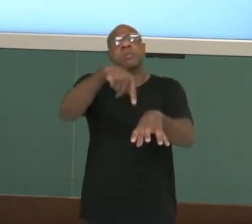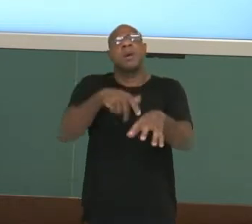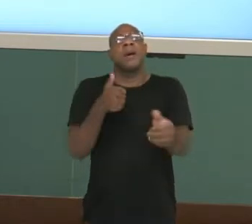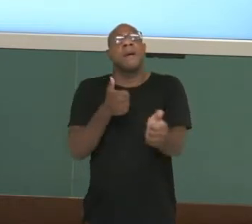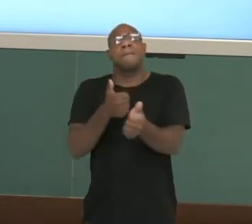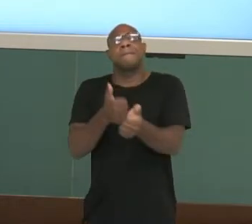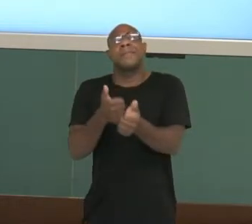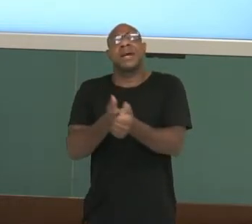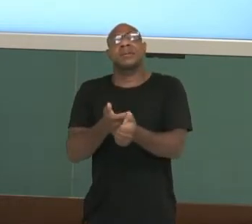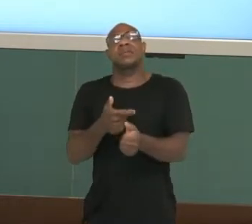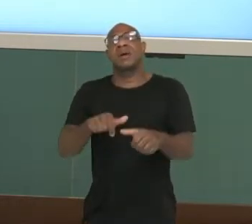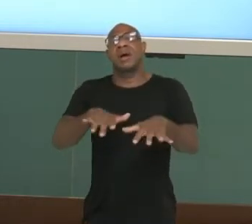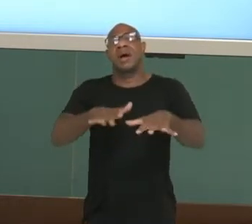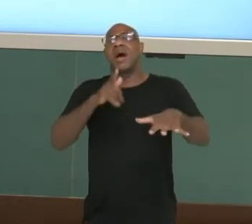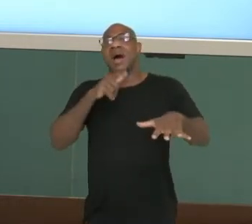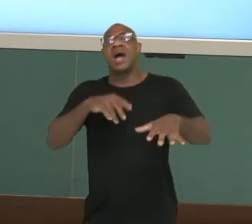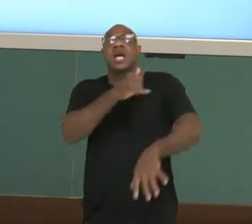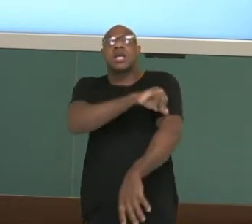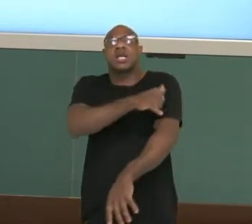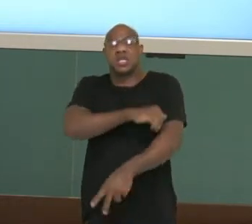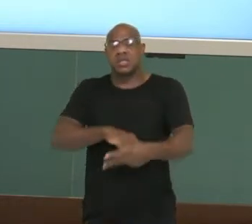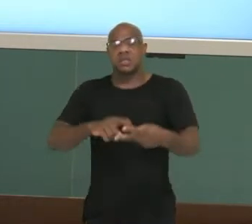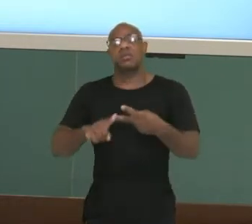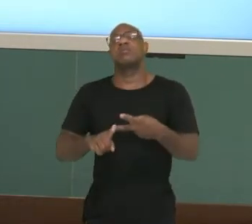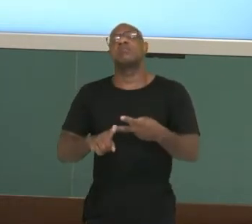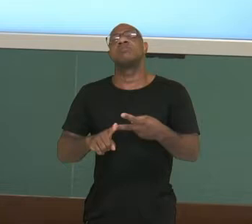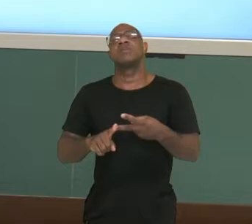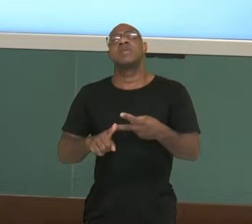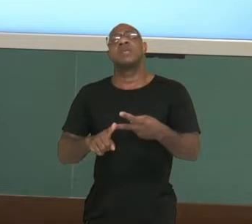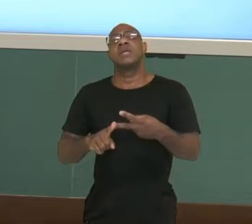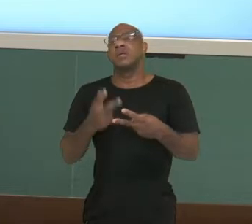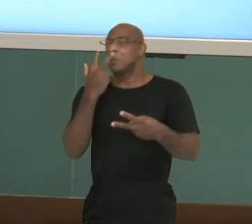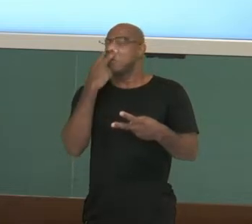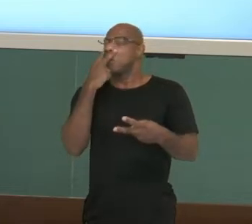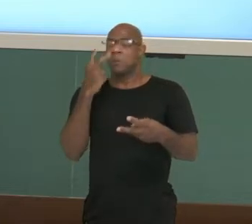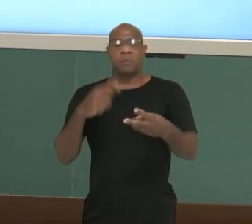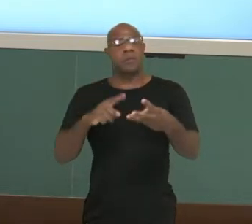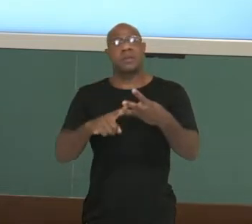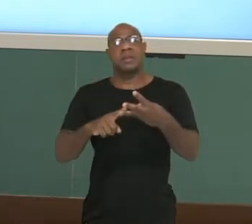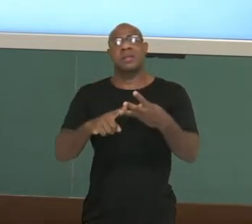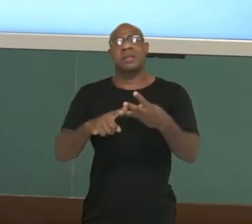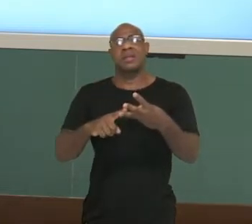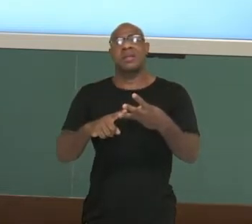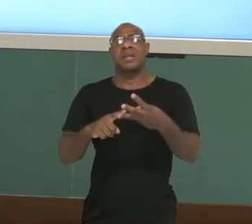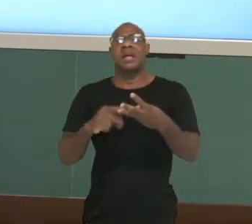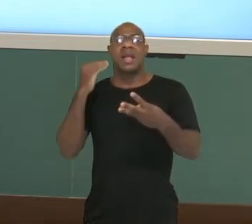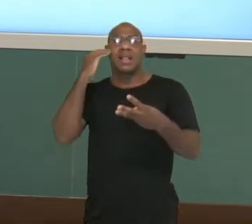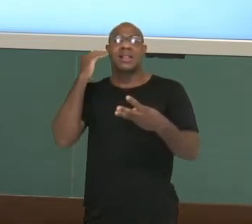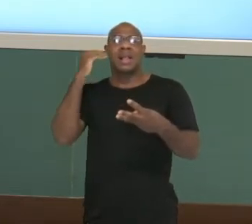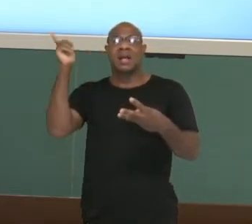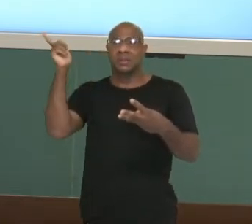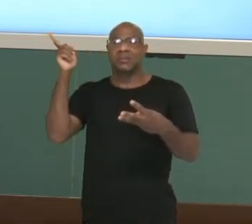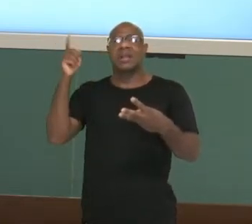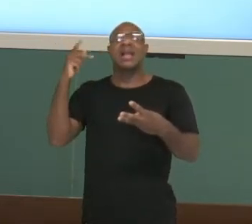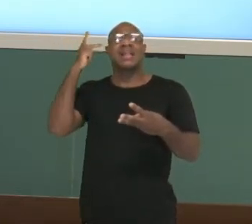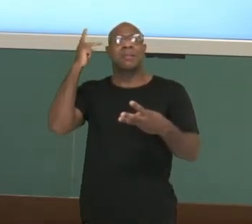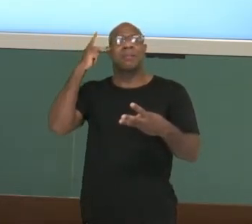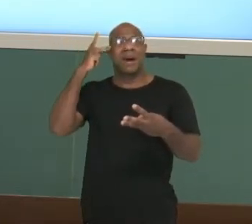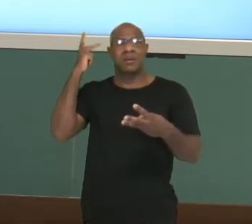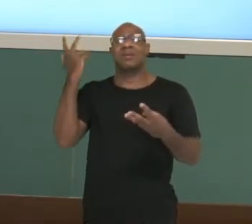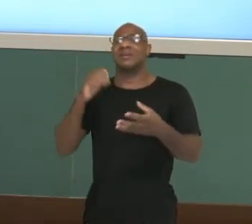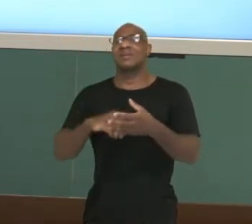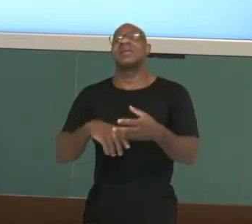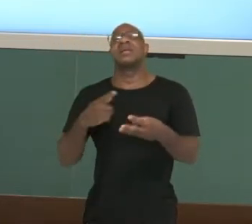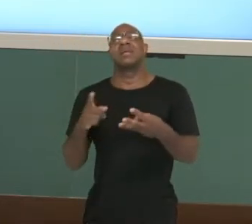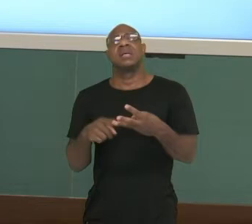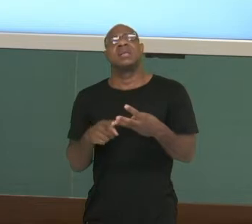essas localidades, Rio de Janeiro, nós temos Espírito Santo, Santos, também algumas refinarias, alguns pontos de extração